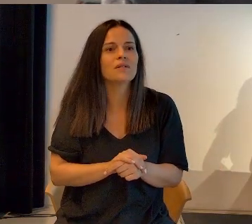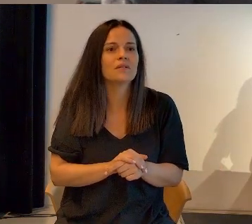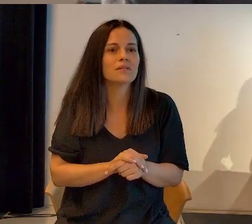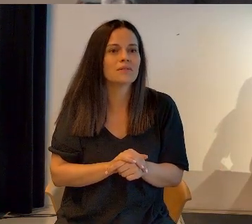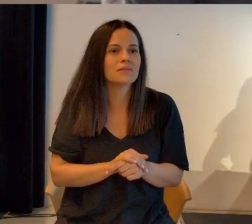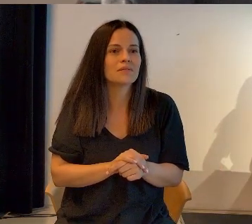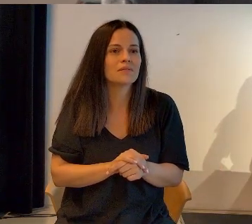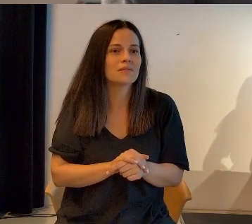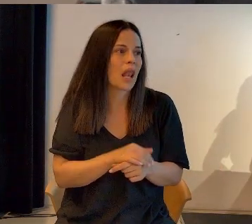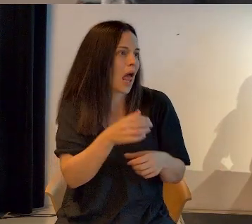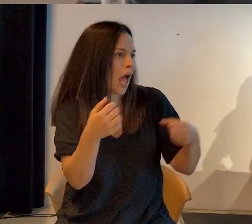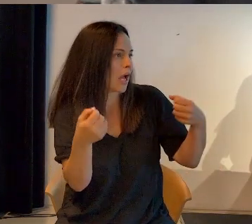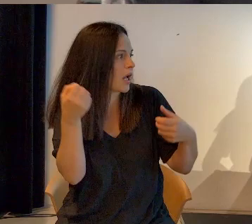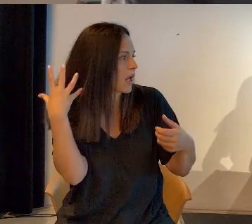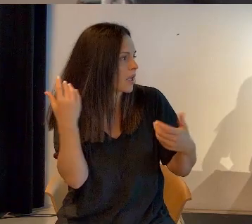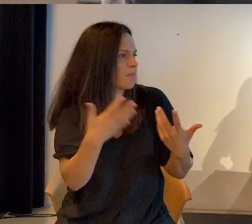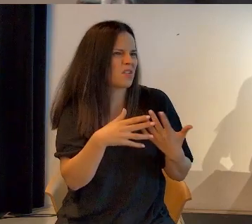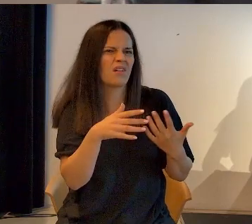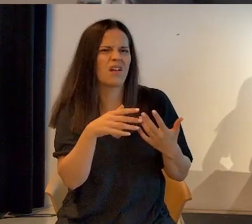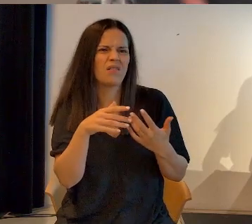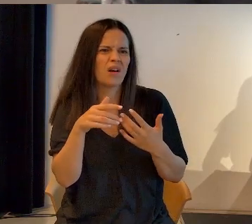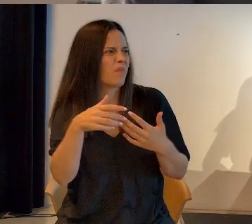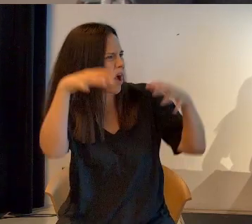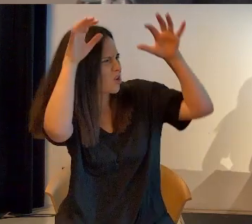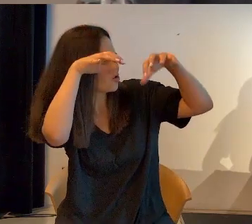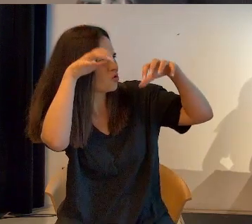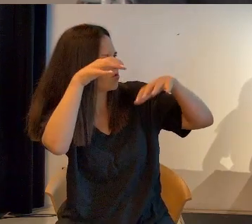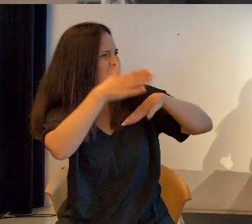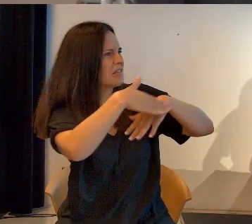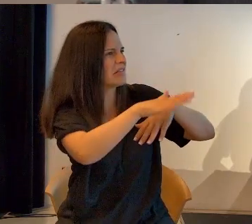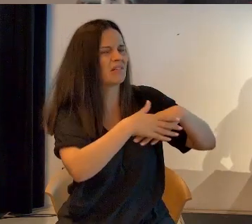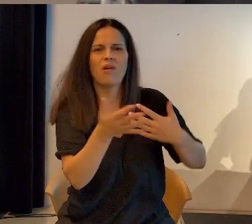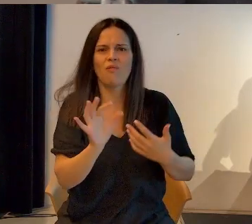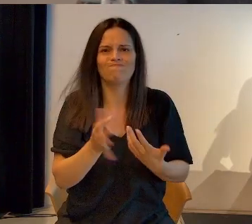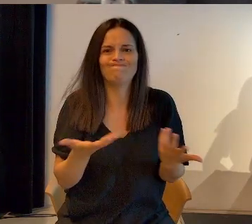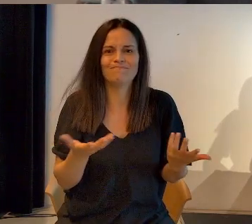Está ali a carrinha, mas não faz sentido irmos lá para baixo com esta chuva, mas de qualquer maneira.